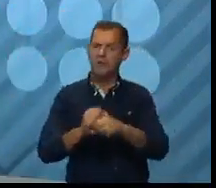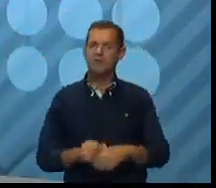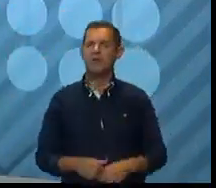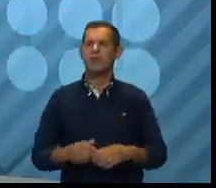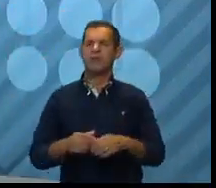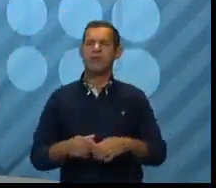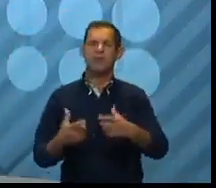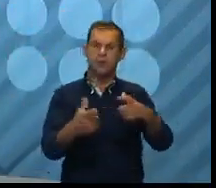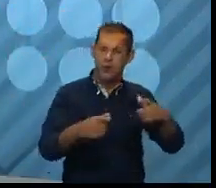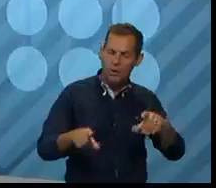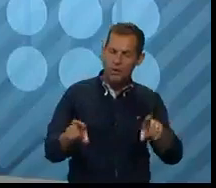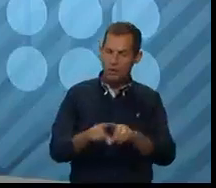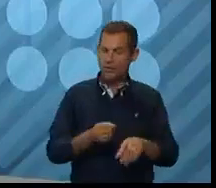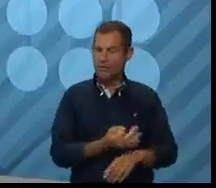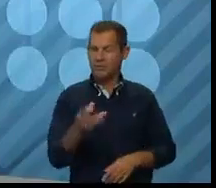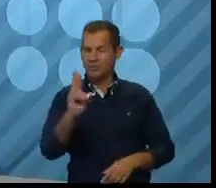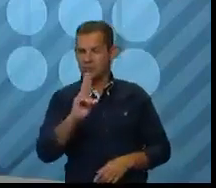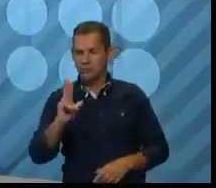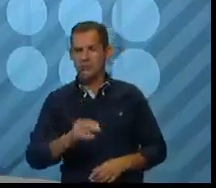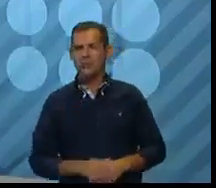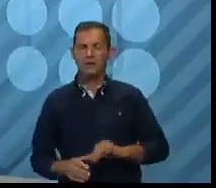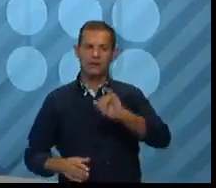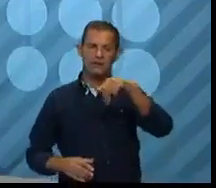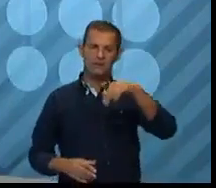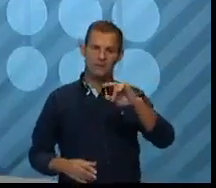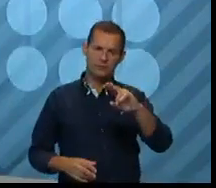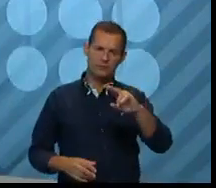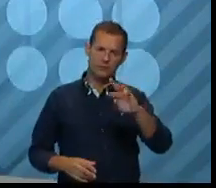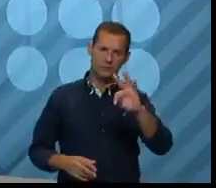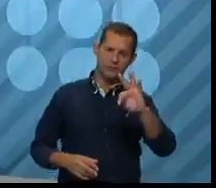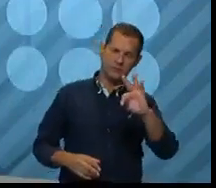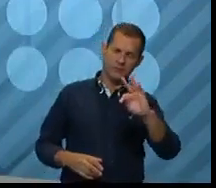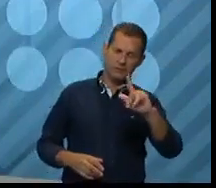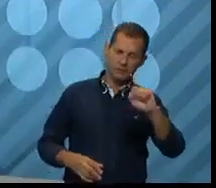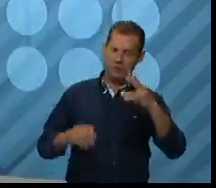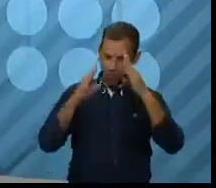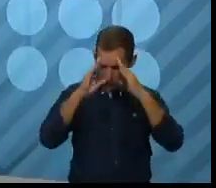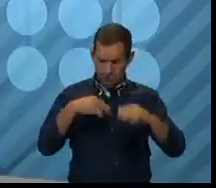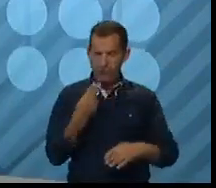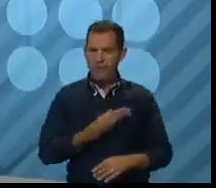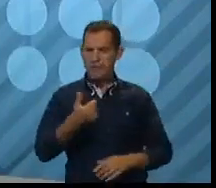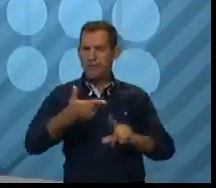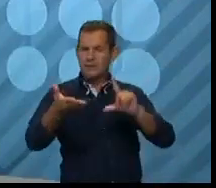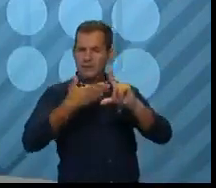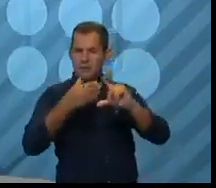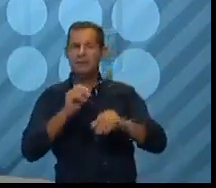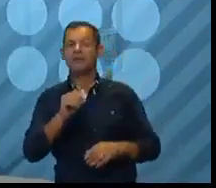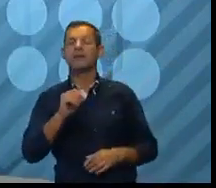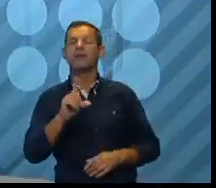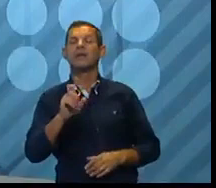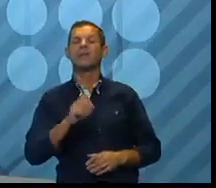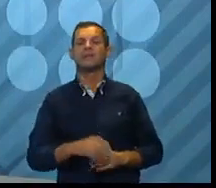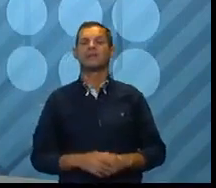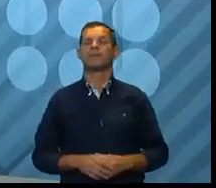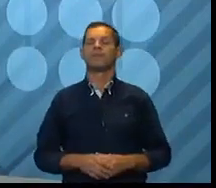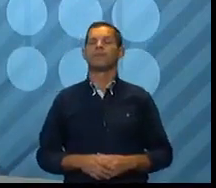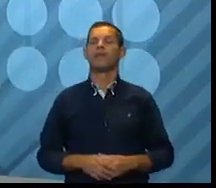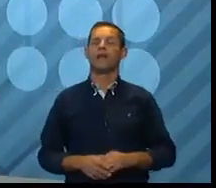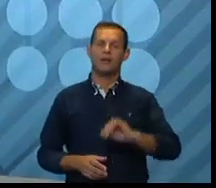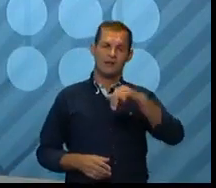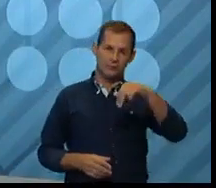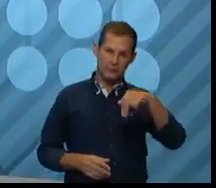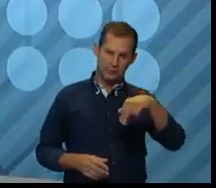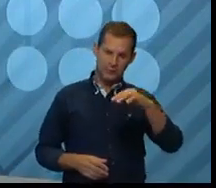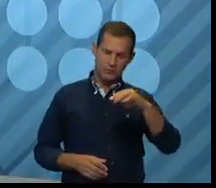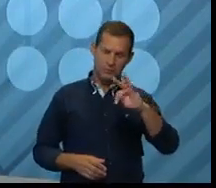do volume, utilizando as integrais. Então, nosso foco na primeira aula é justamente isso, as